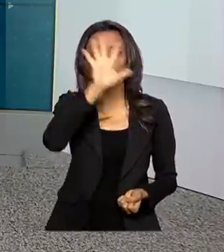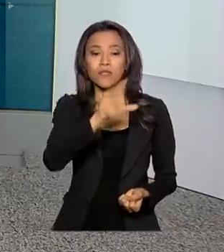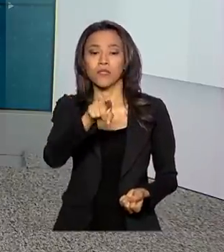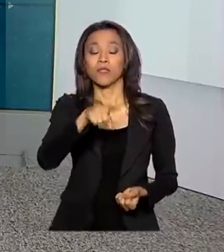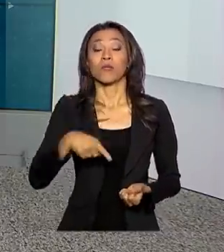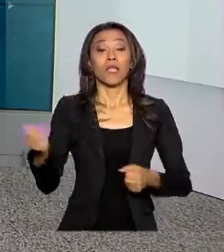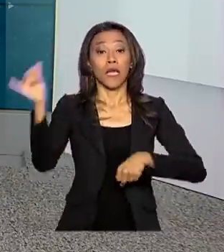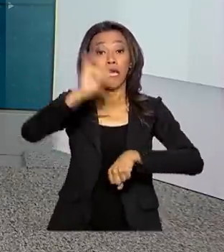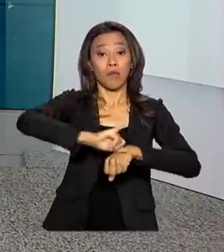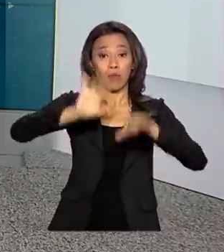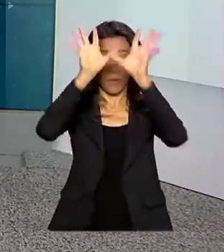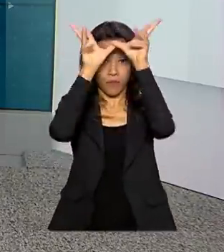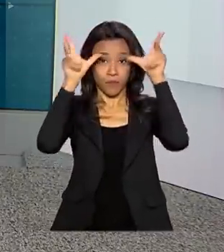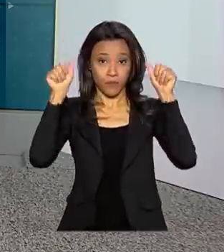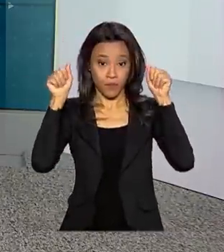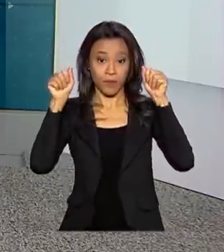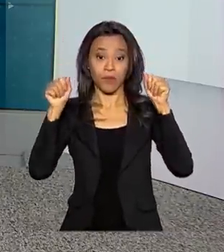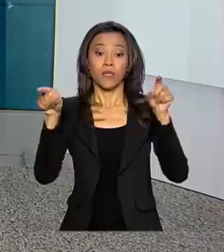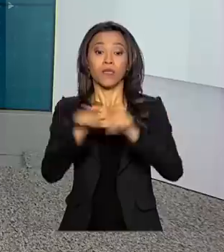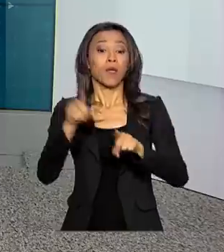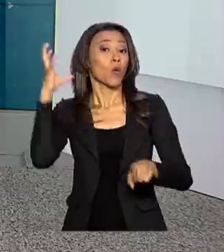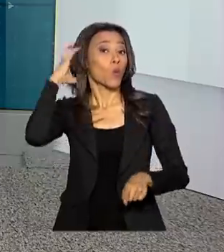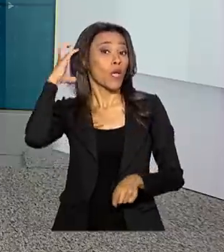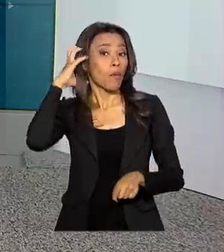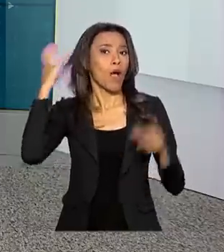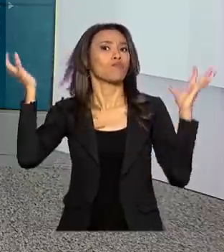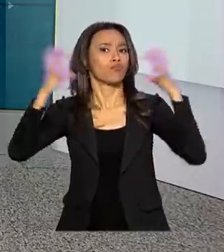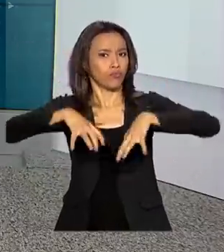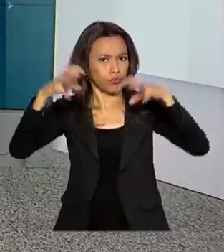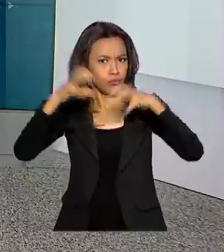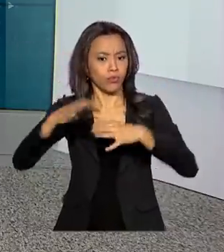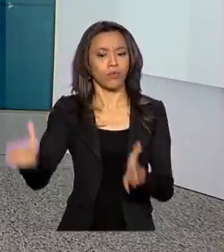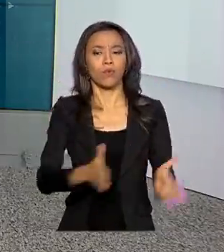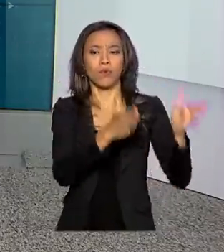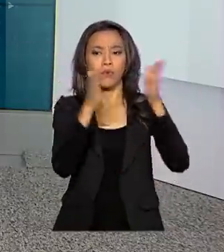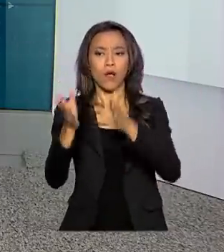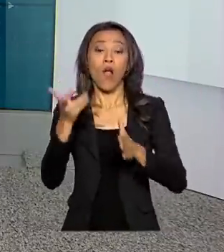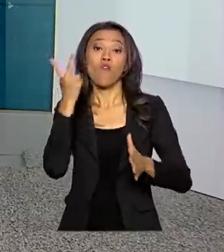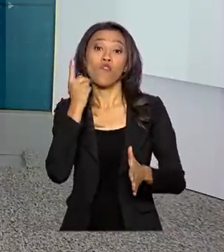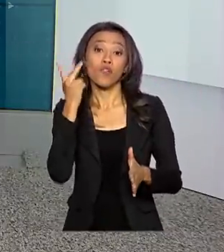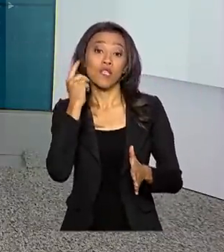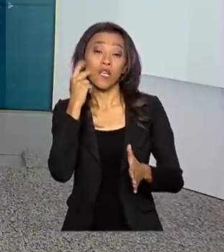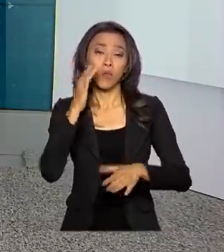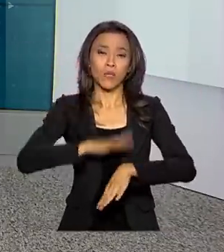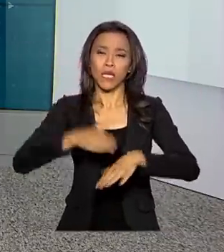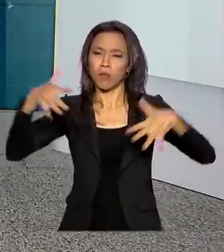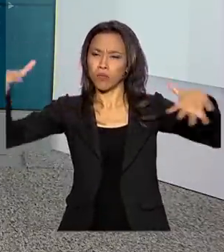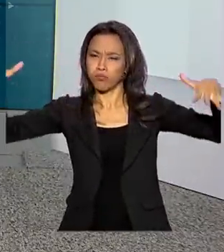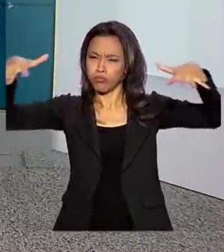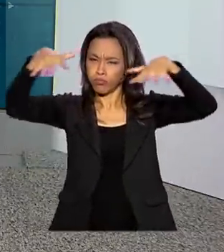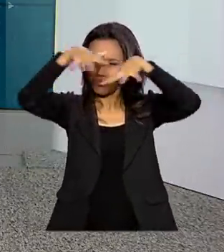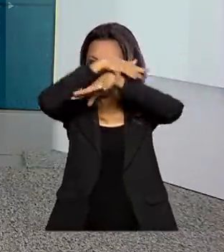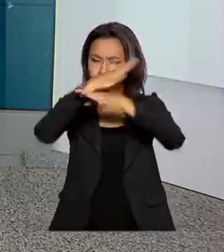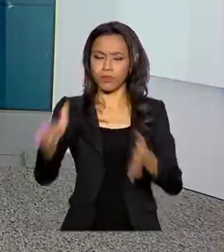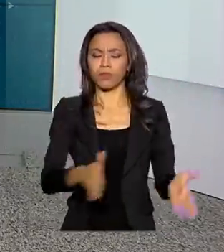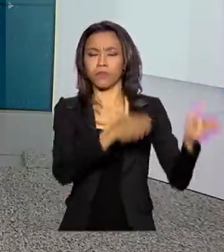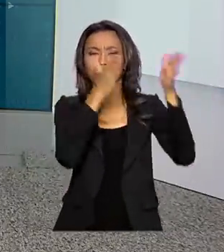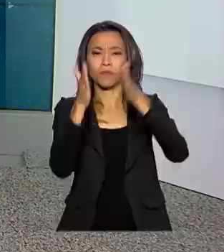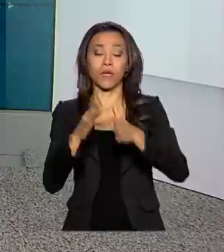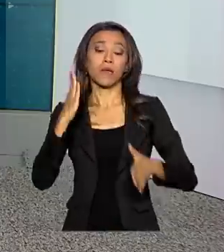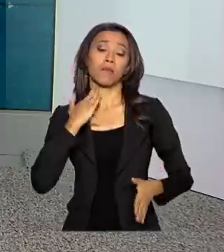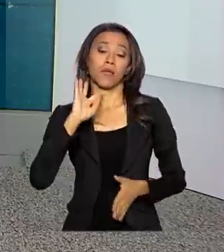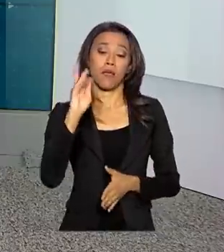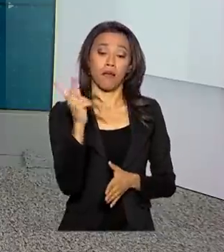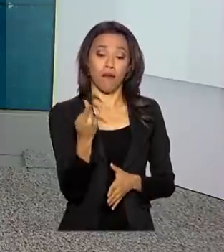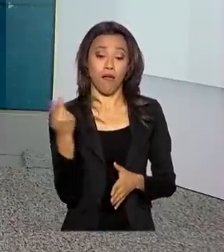rio branco e em cuiabá pancadas de chuva em fortaleza tempo parcialmente nublado em belo horizonte